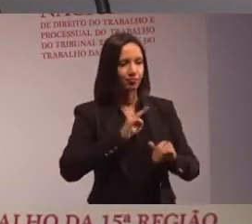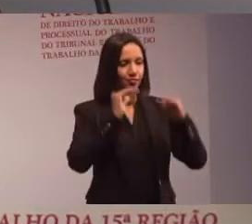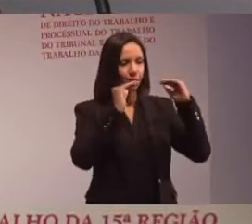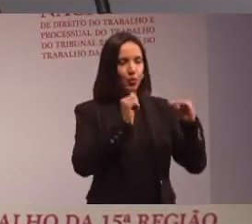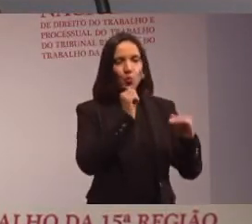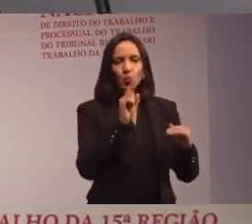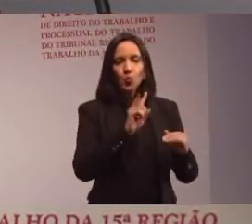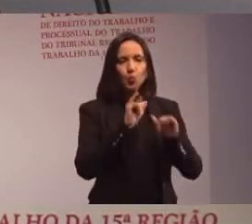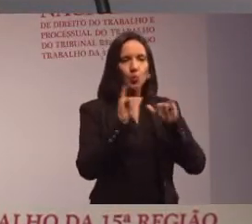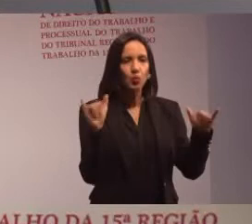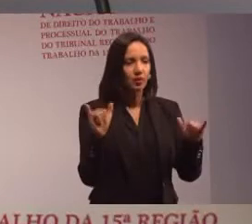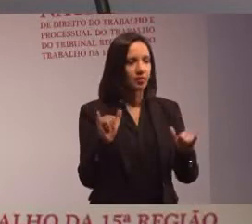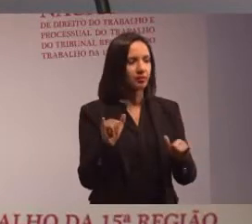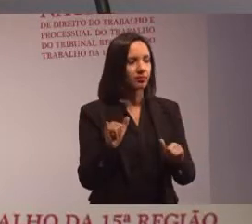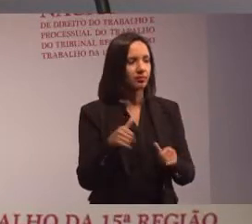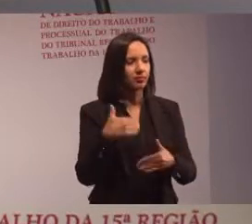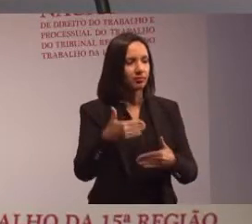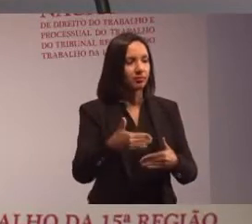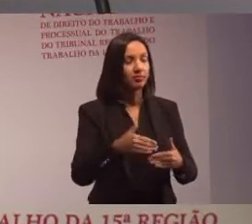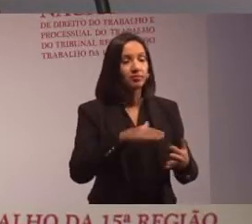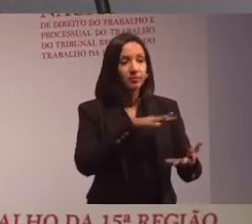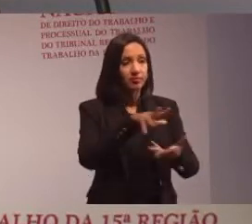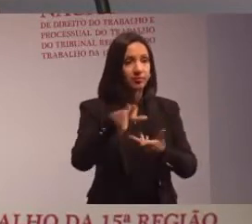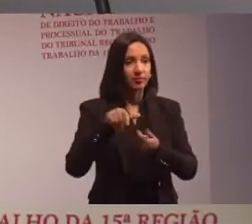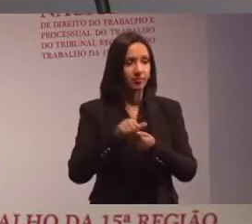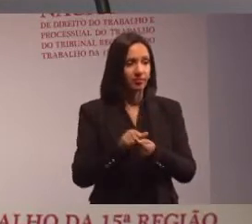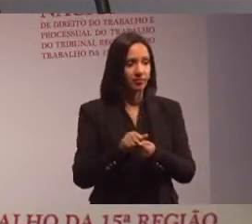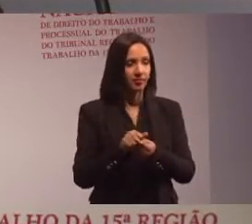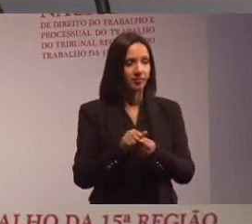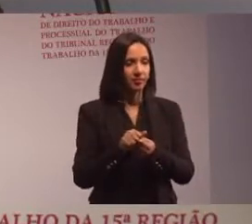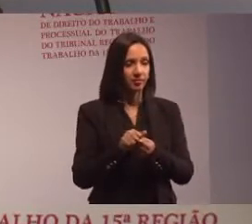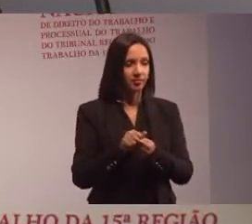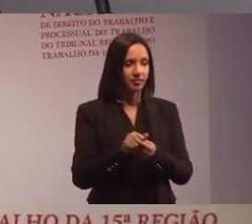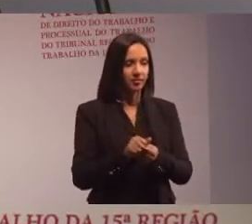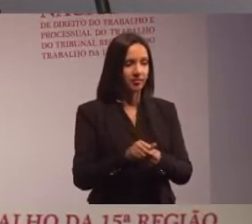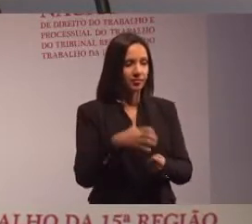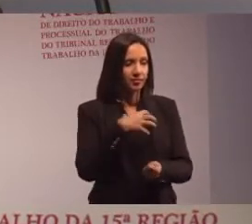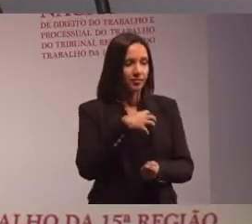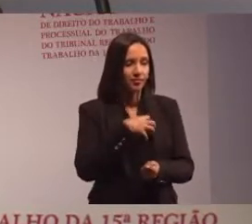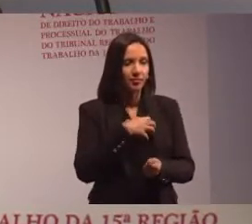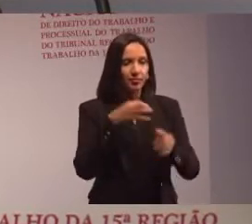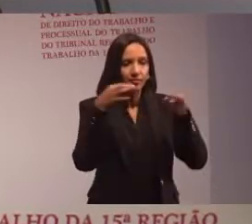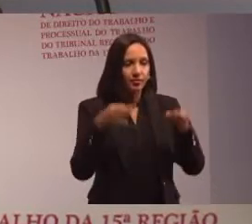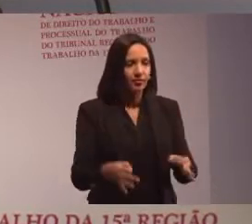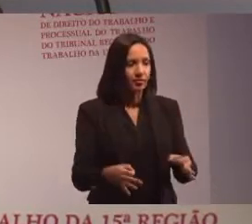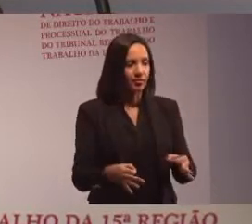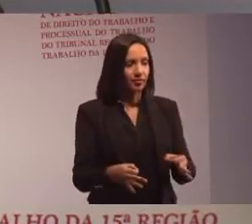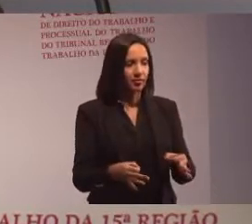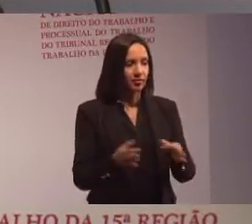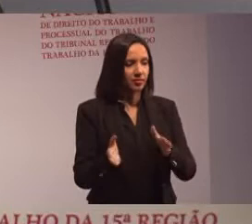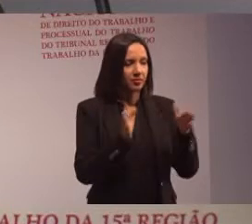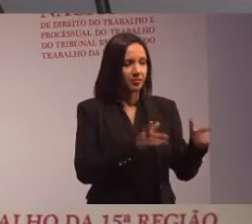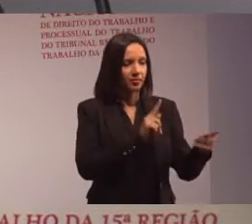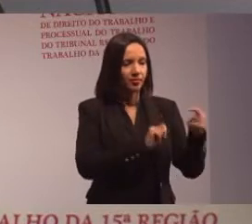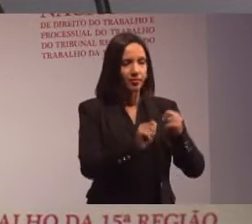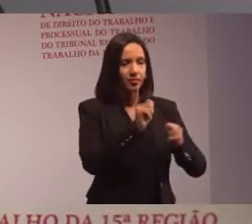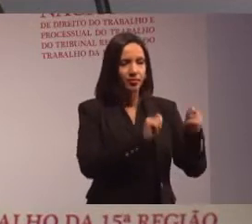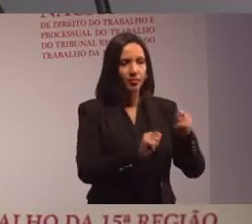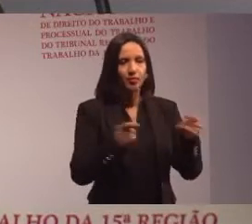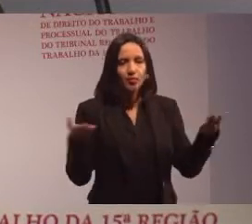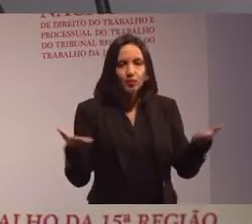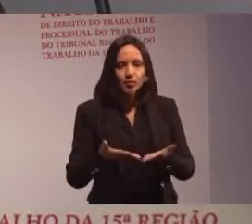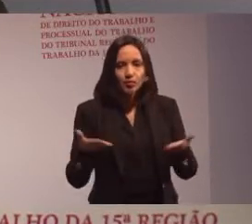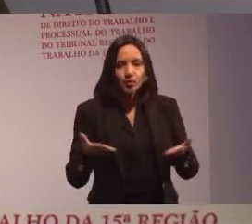não comentei, que é uma tendência global de uma formalização de parte da economia que hoje é